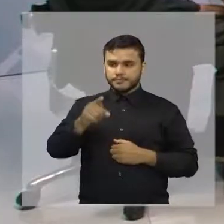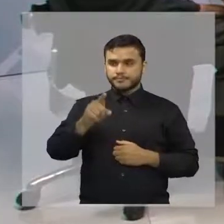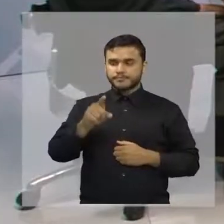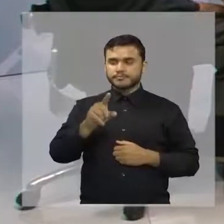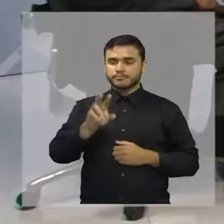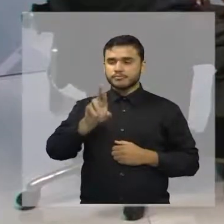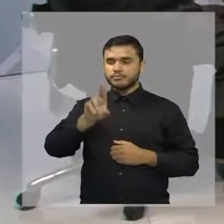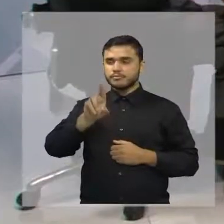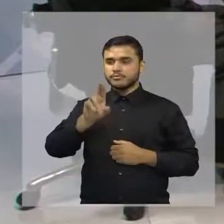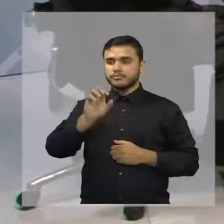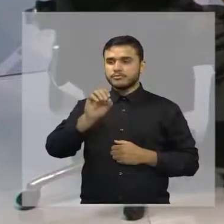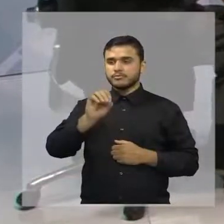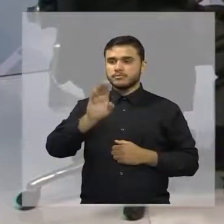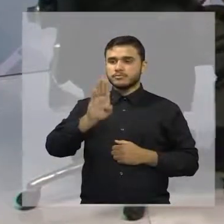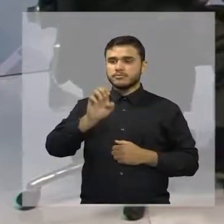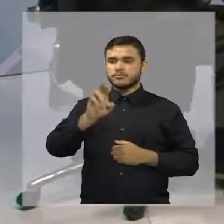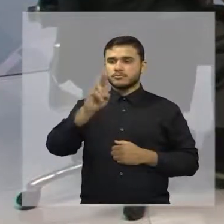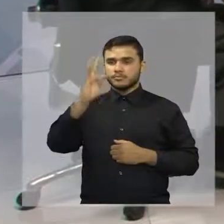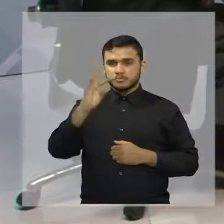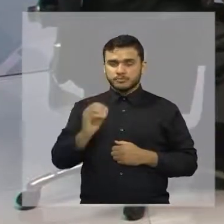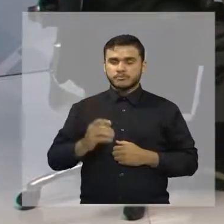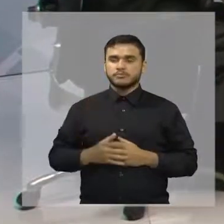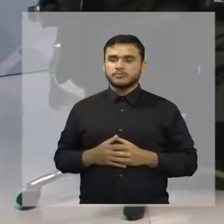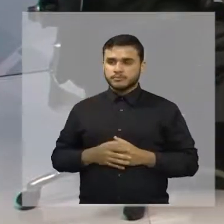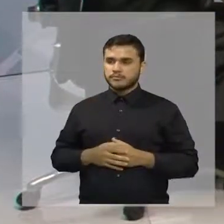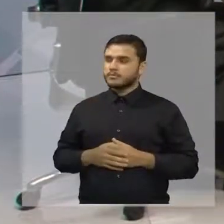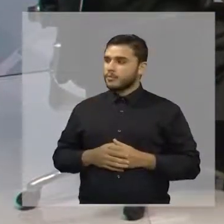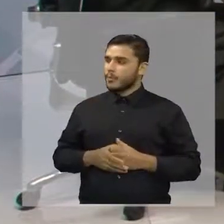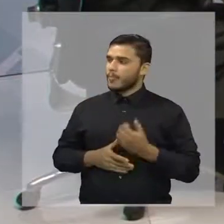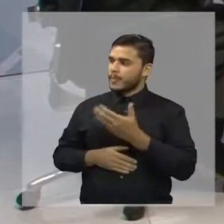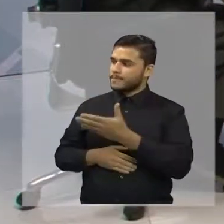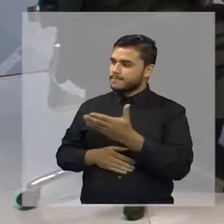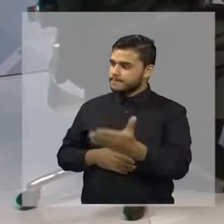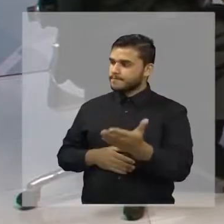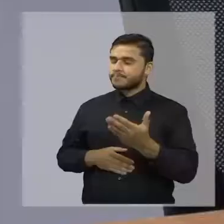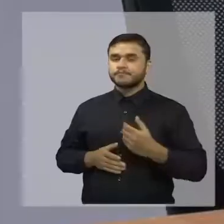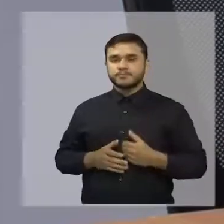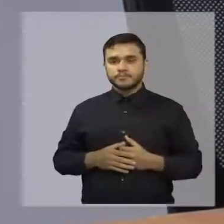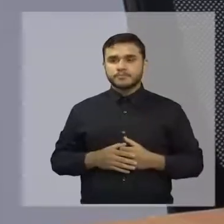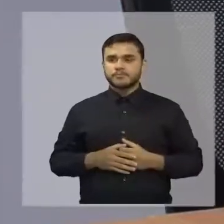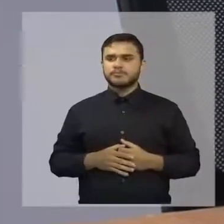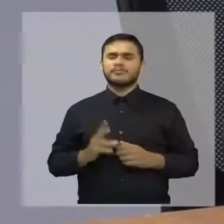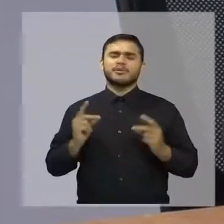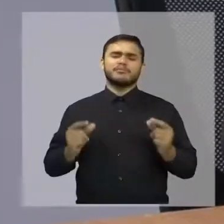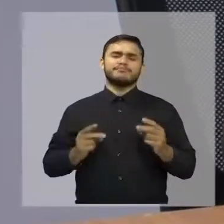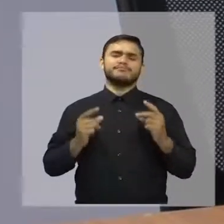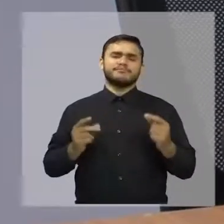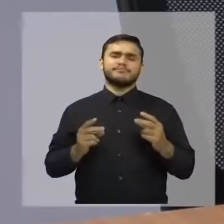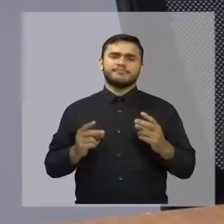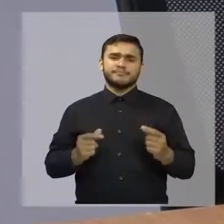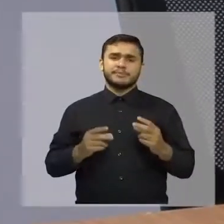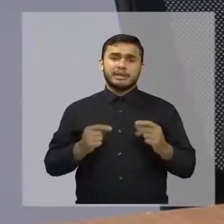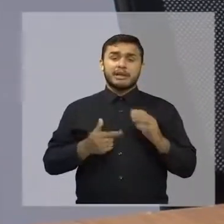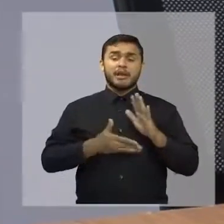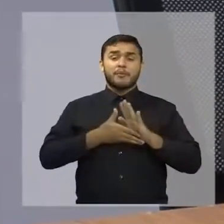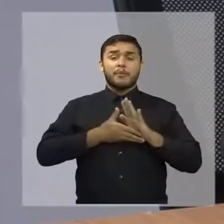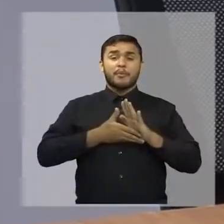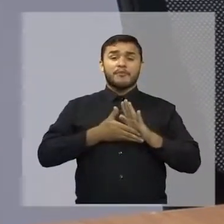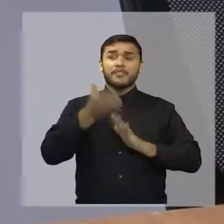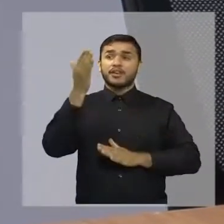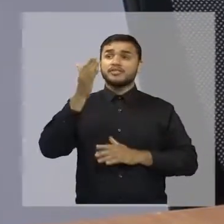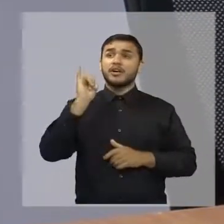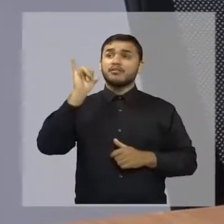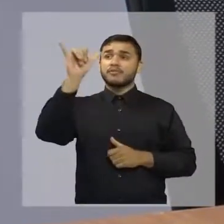menos belicoso de todos. Em primeiro lugar, meu passaporte está vencido há muito tempo. Então, esses